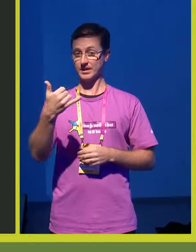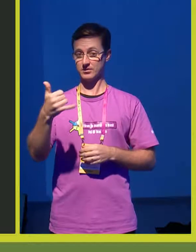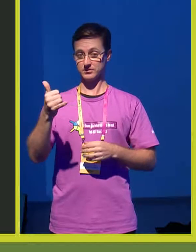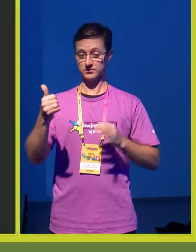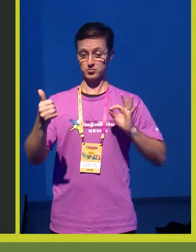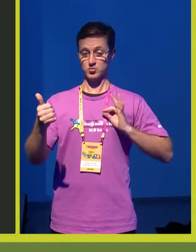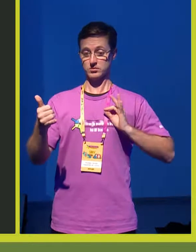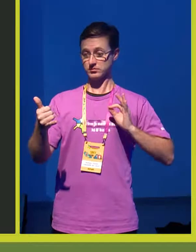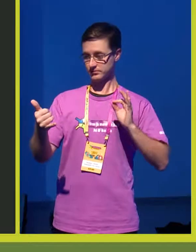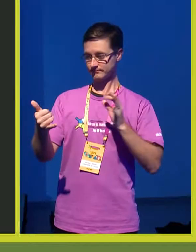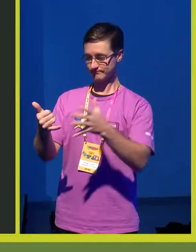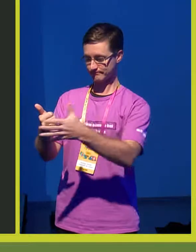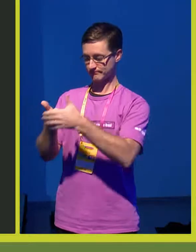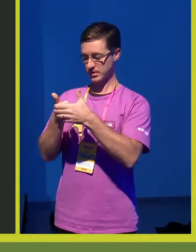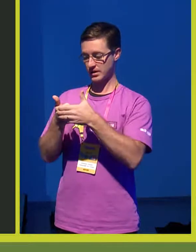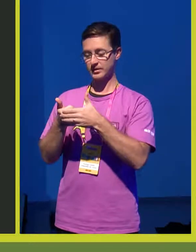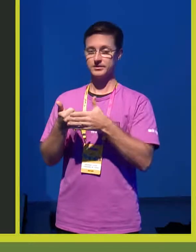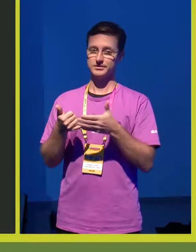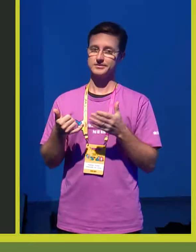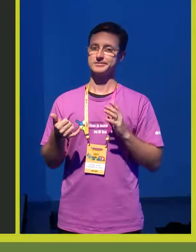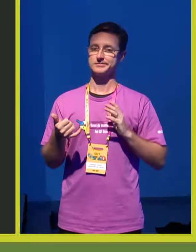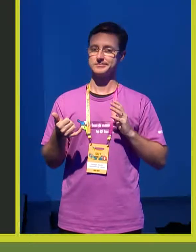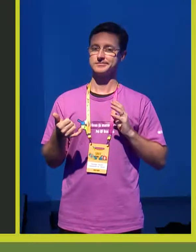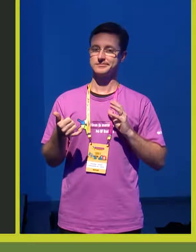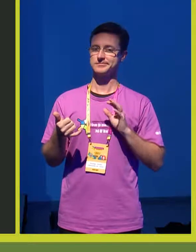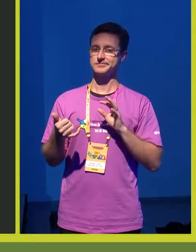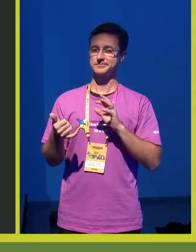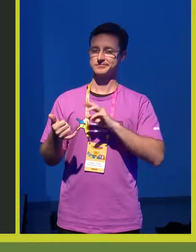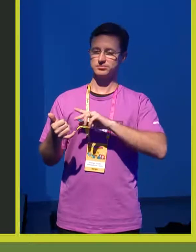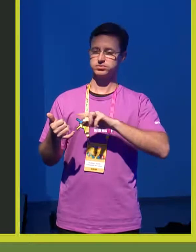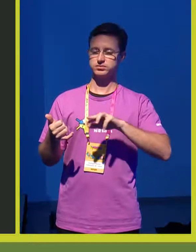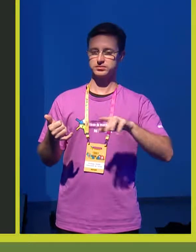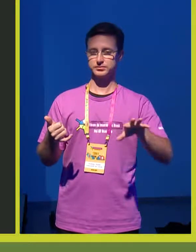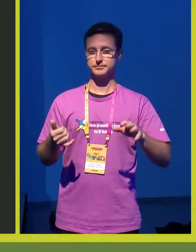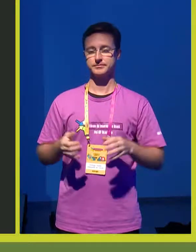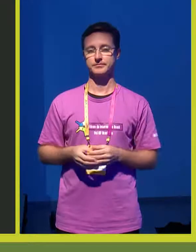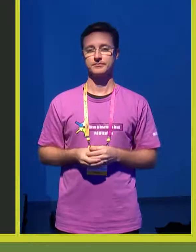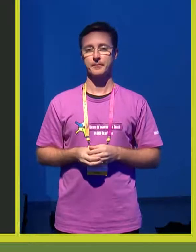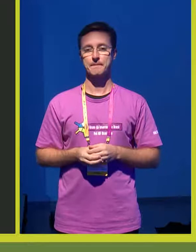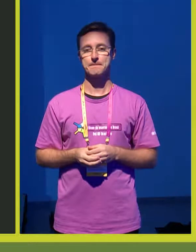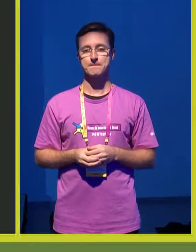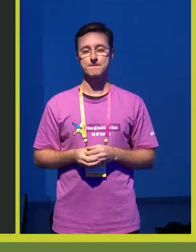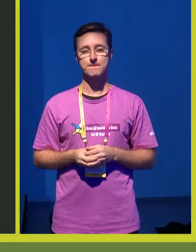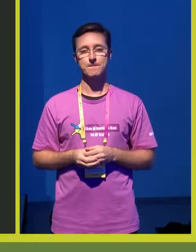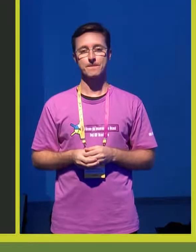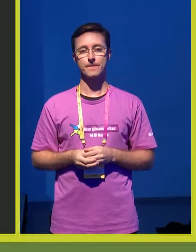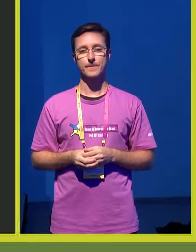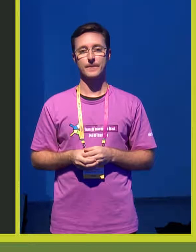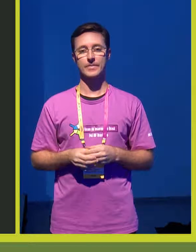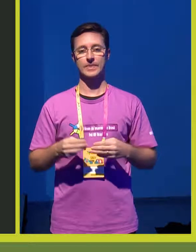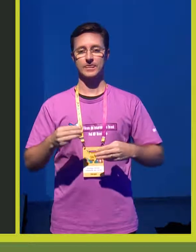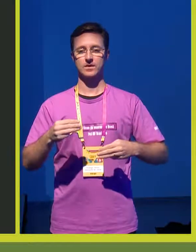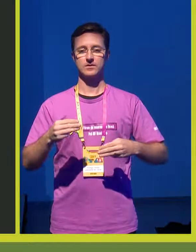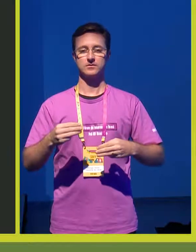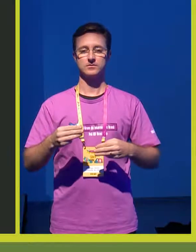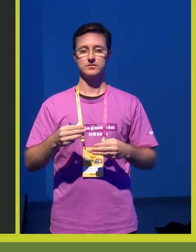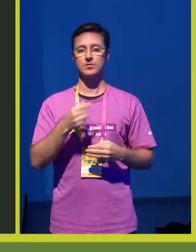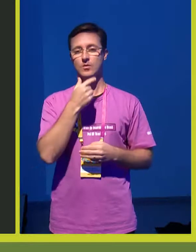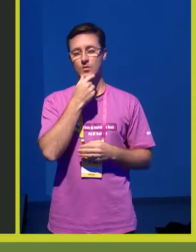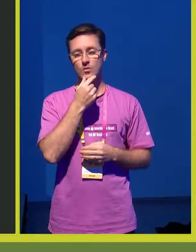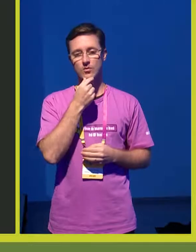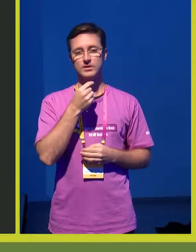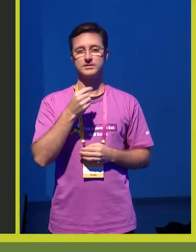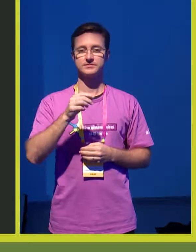Então, aí o destaque para o voto do Nef, para o voto do ministro Schert, para a Maria